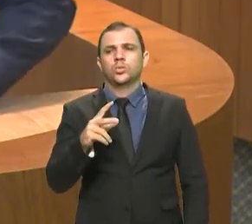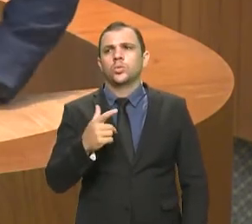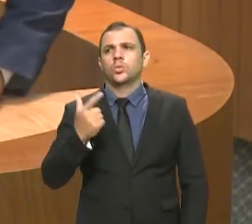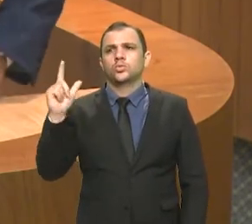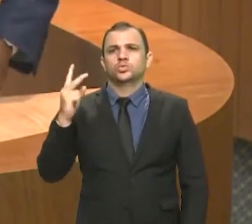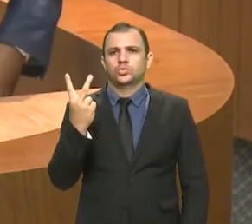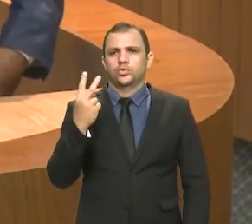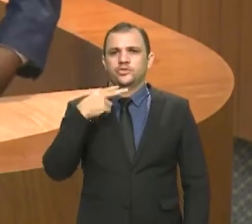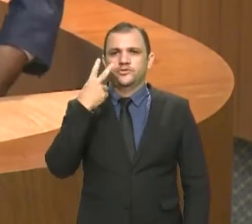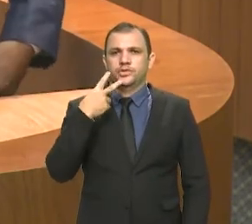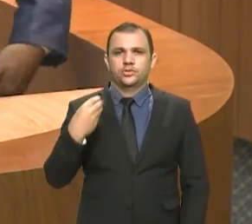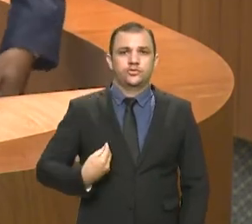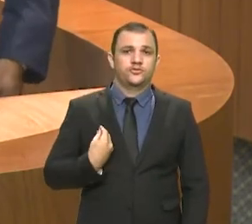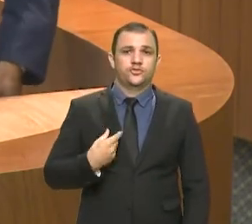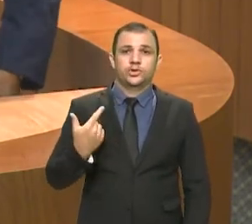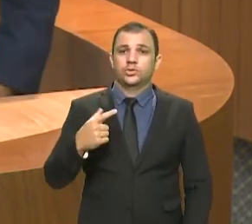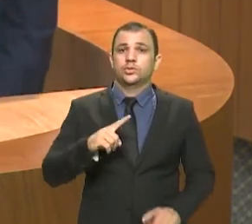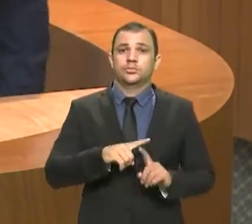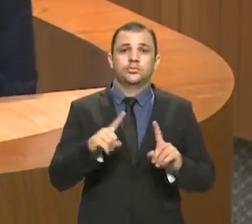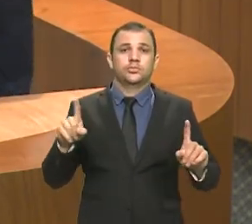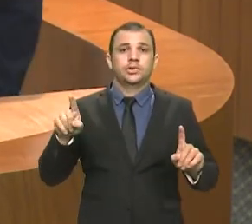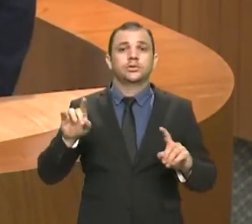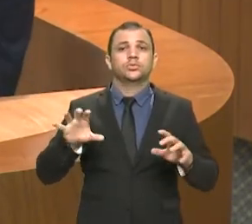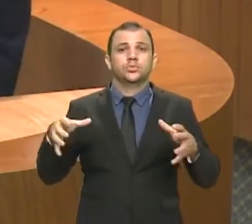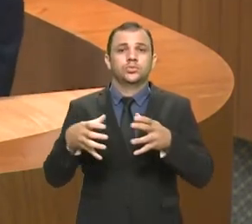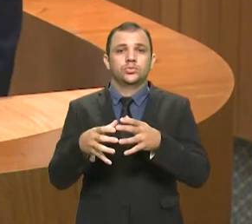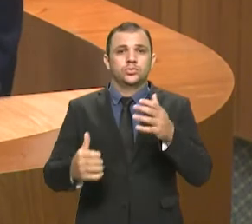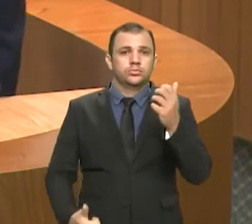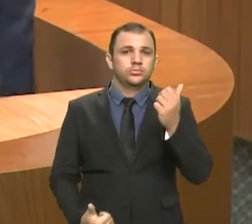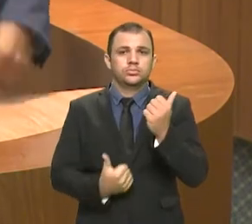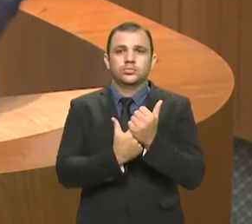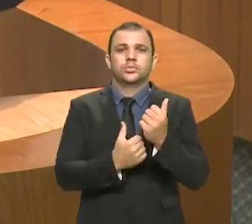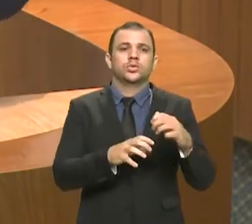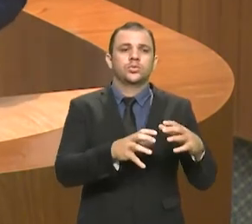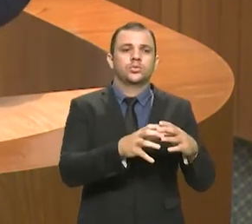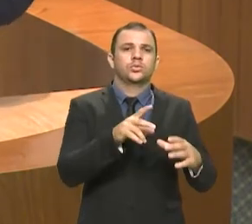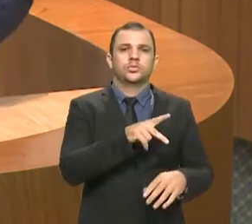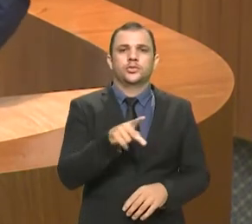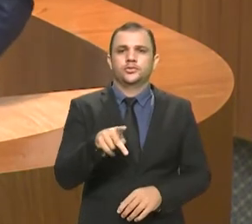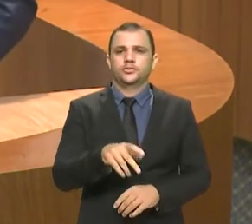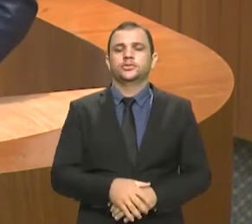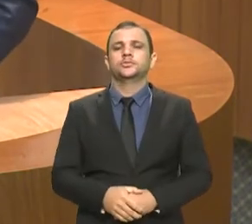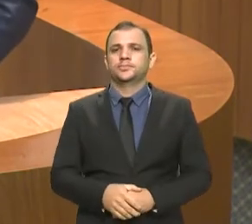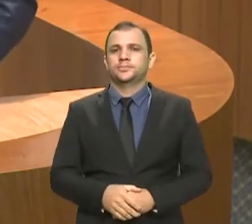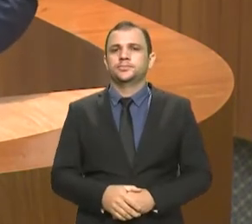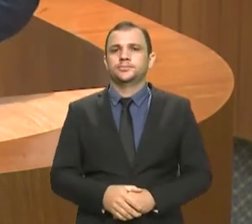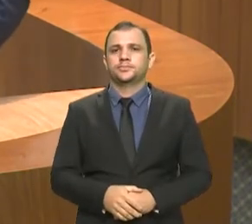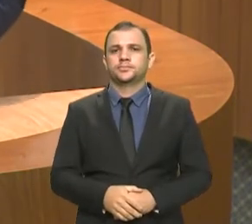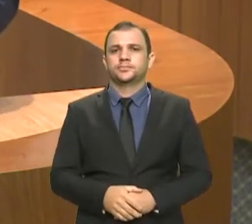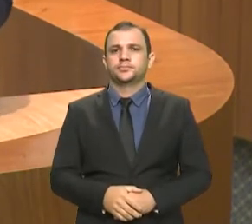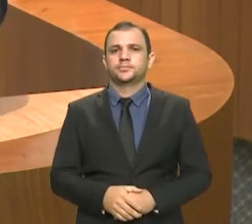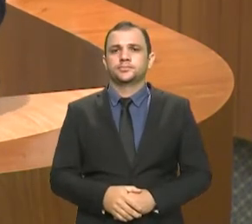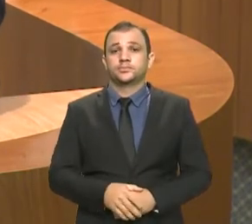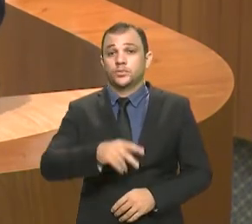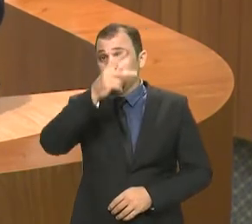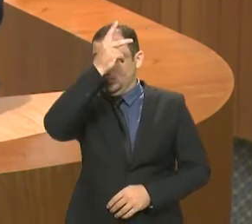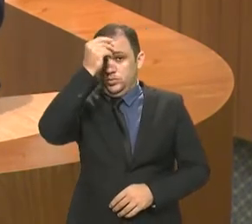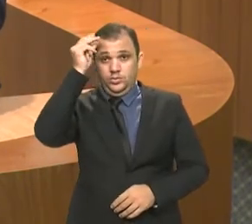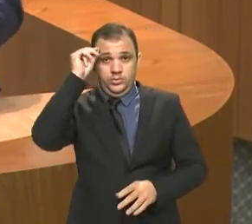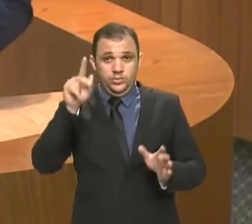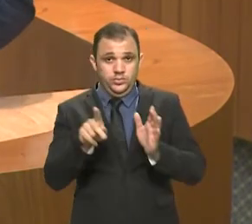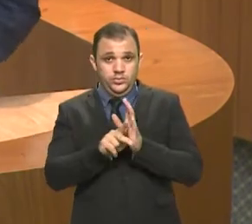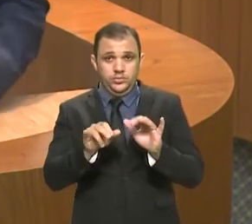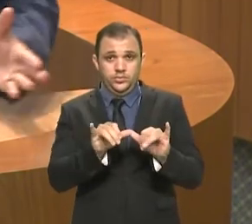presentes, mas são fechados. Apoio total aos professores. E o prefeito da cidade de Afonso